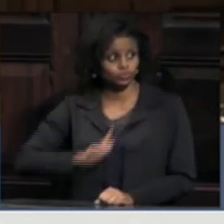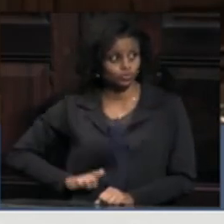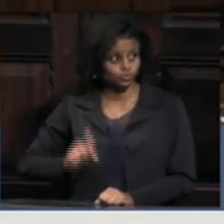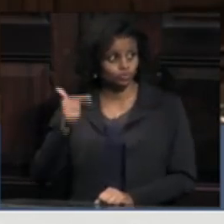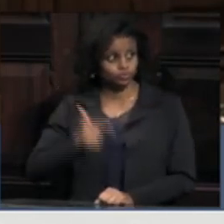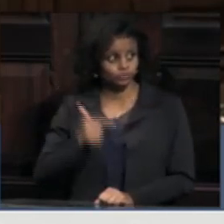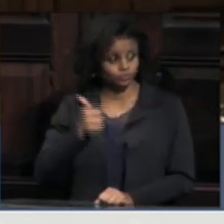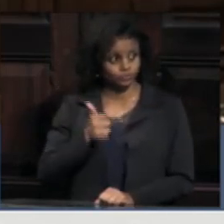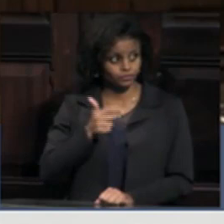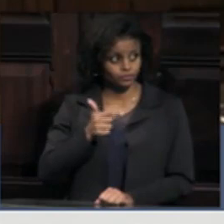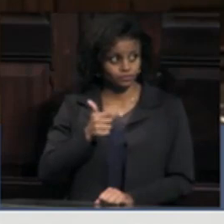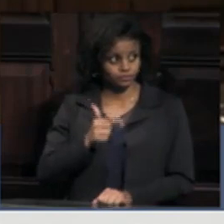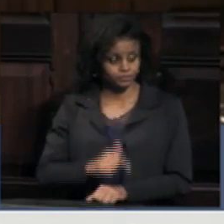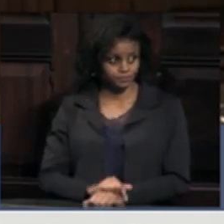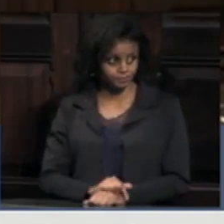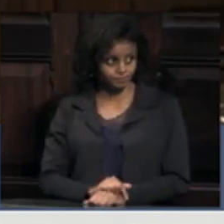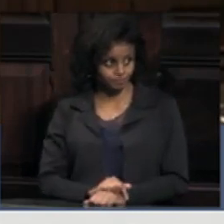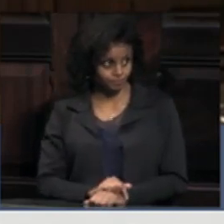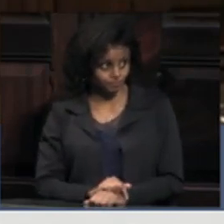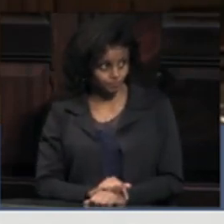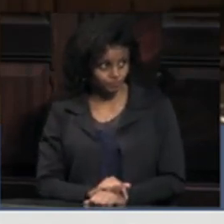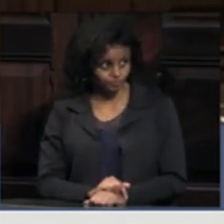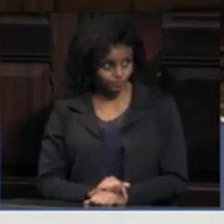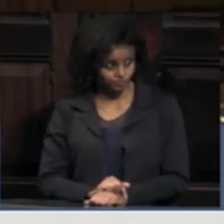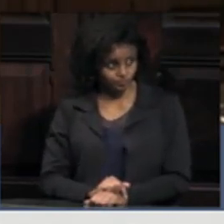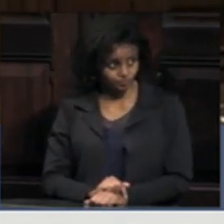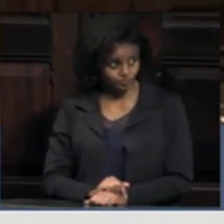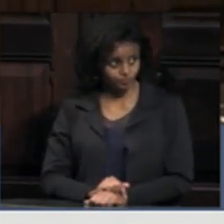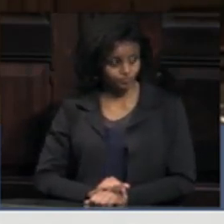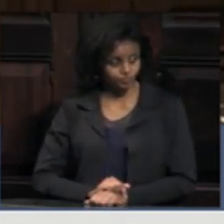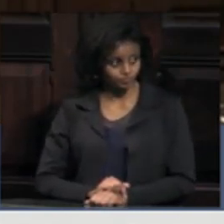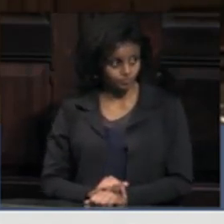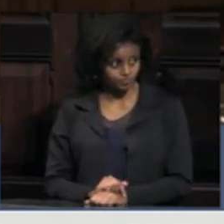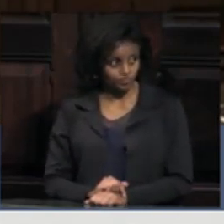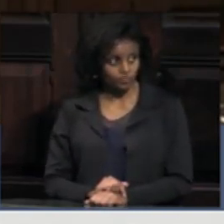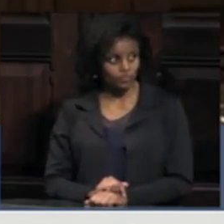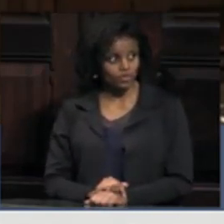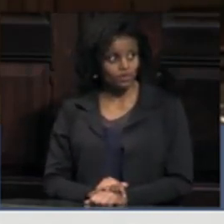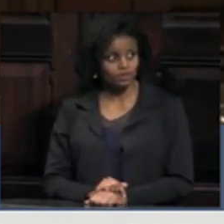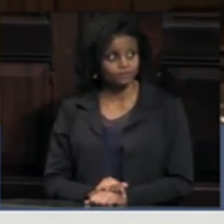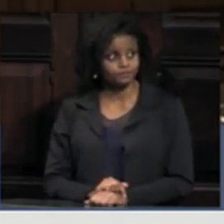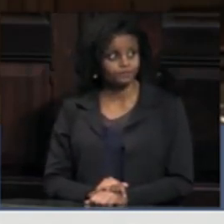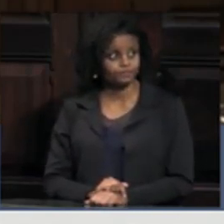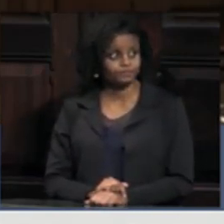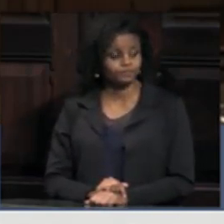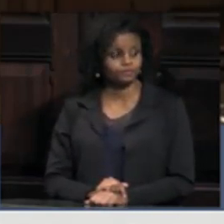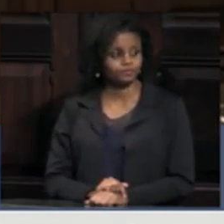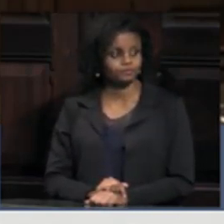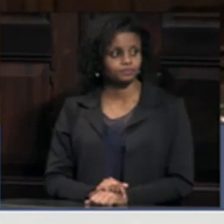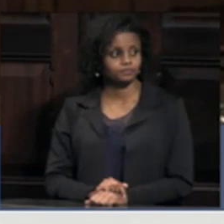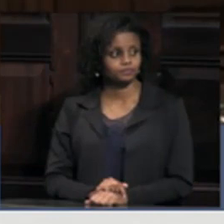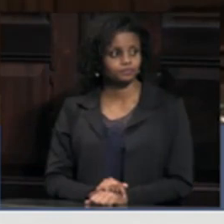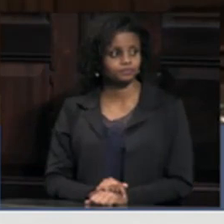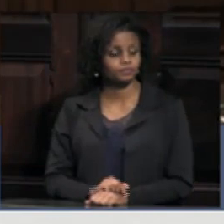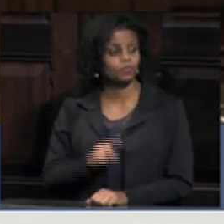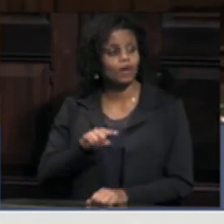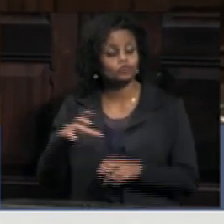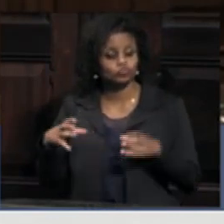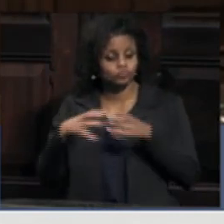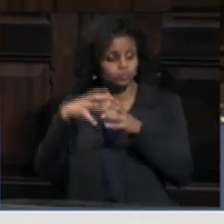do então candidato deputado Pedro Fernandes. Mas nessa